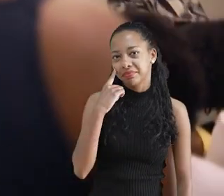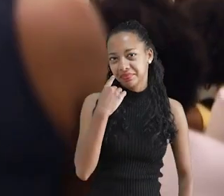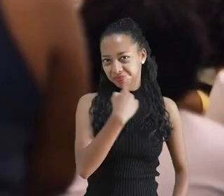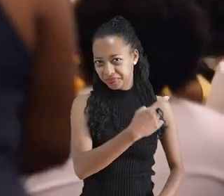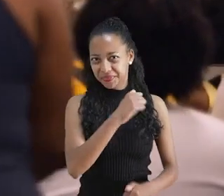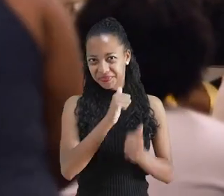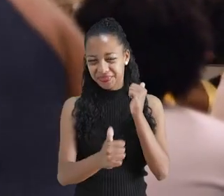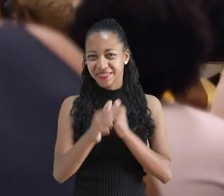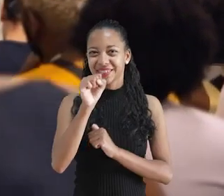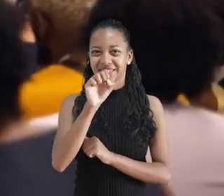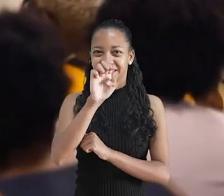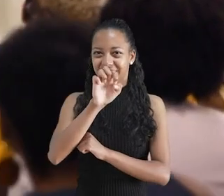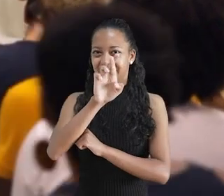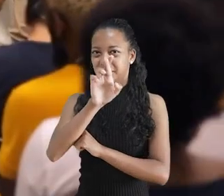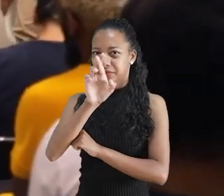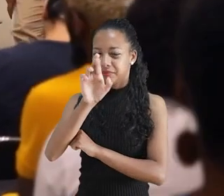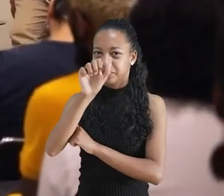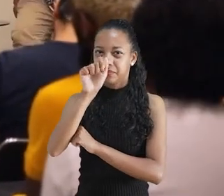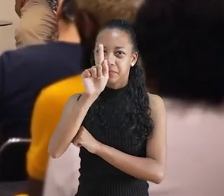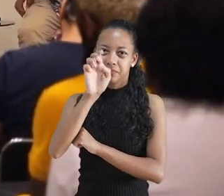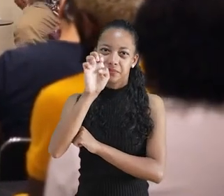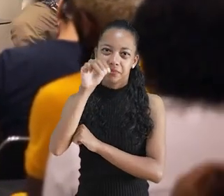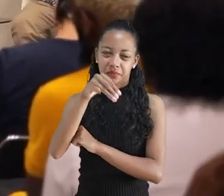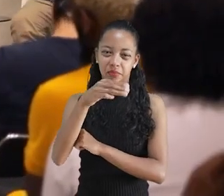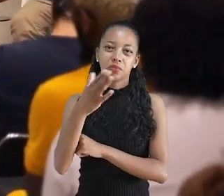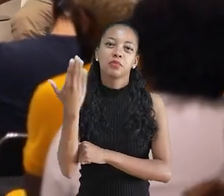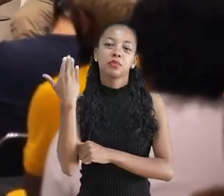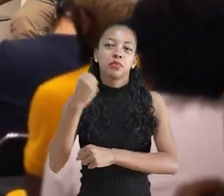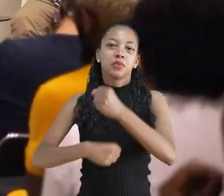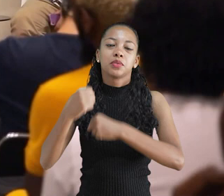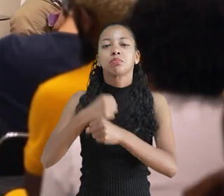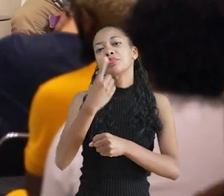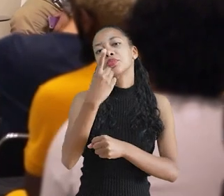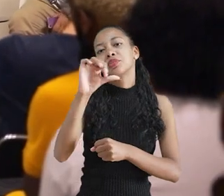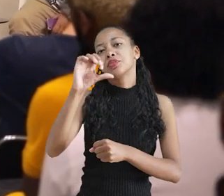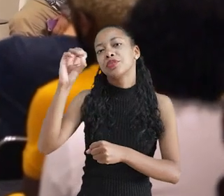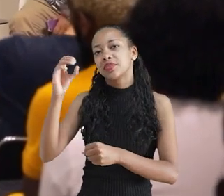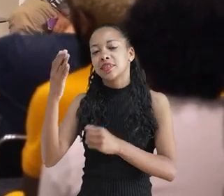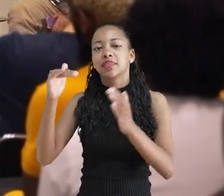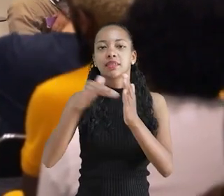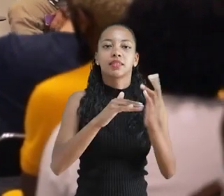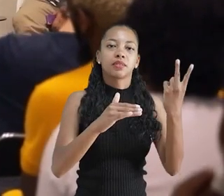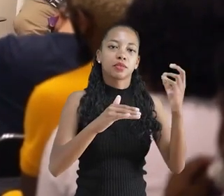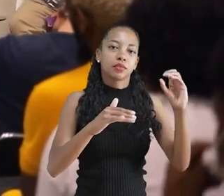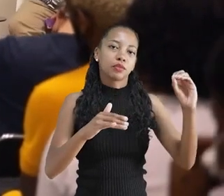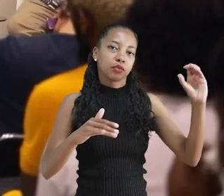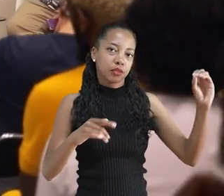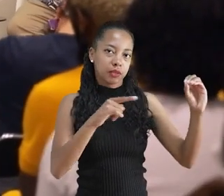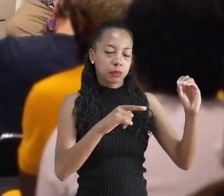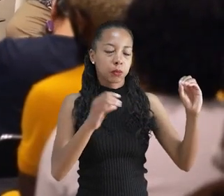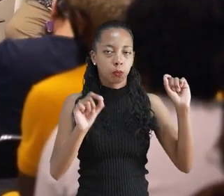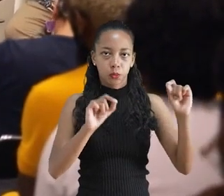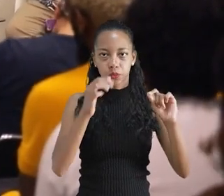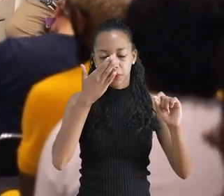essa prática das serragens né era muito comum no final dos anos nos anos 90 início dos anos 2000 lá nesses terrenos ali baldios onde